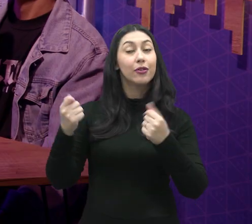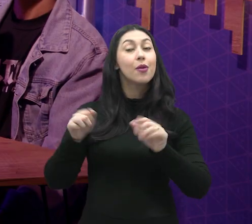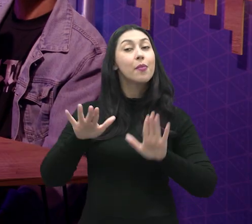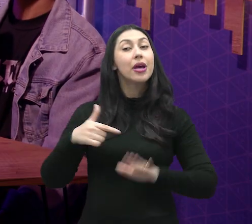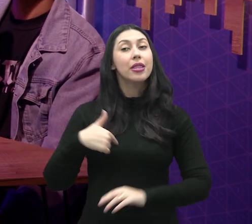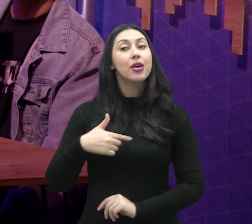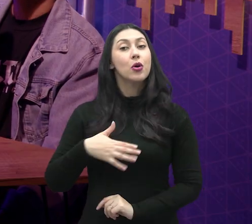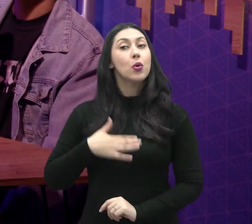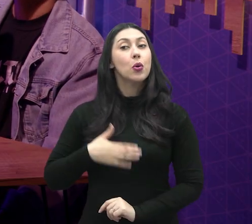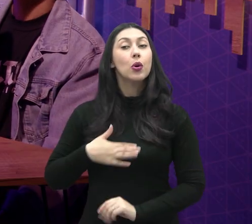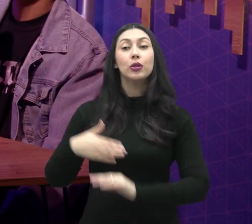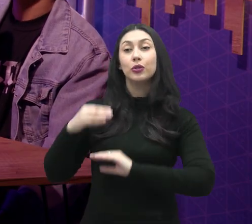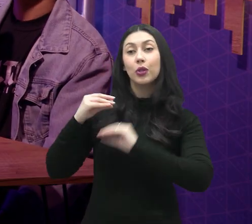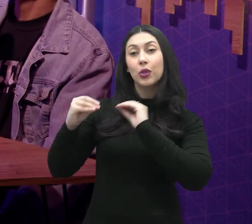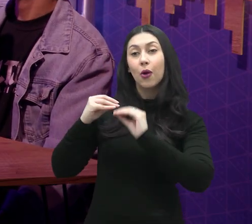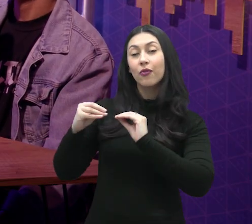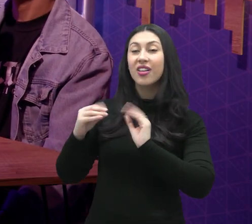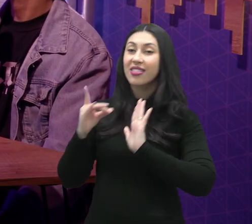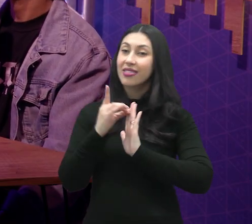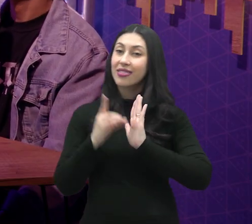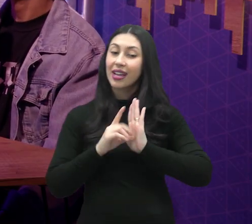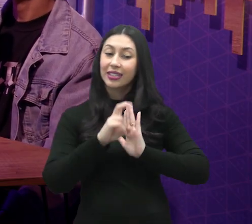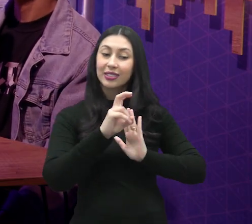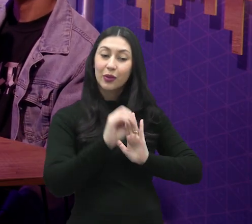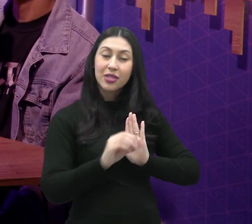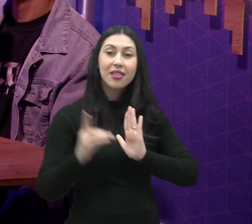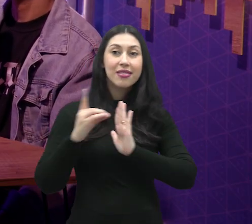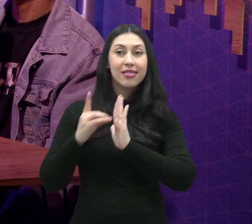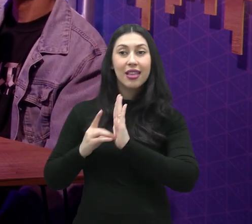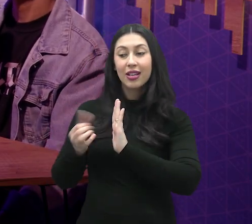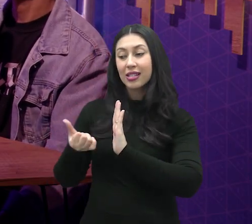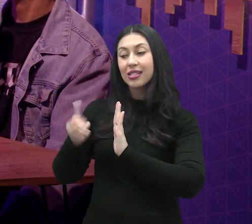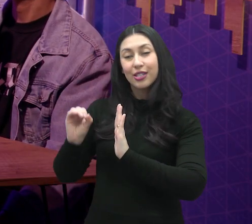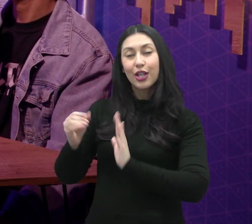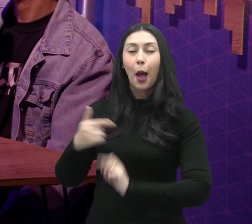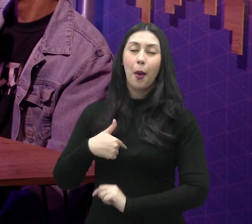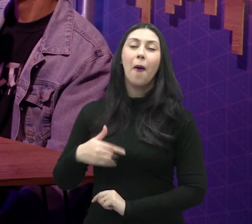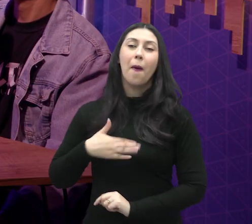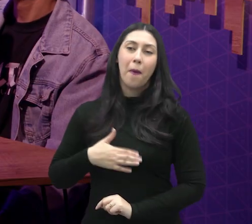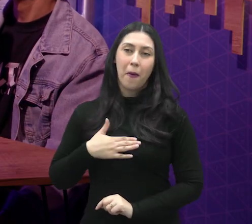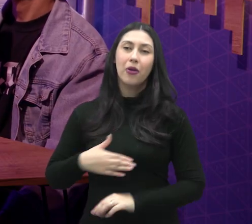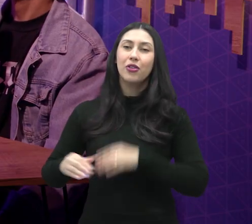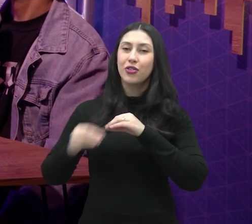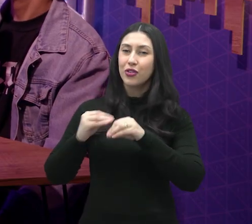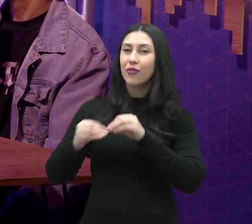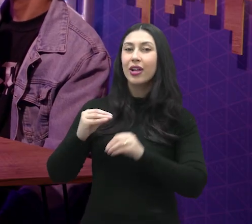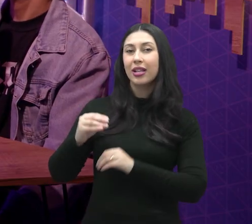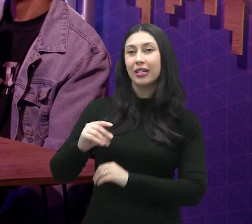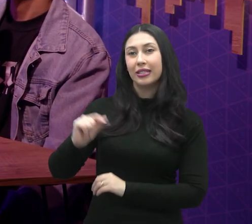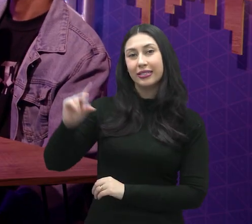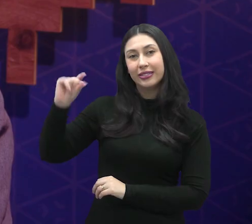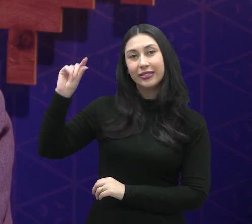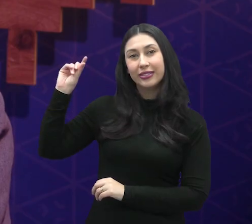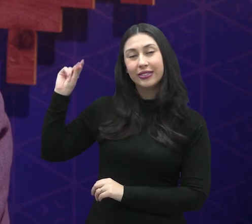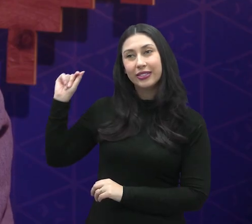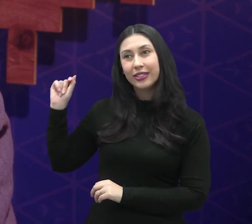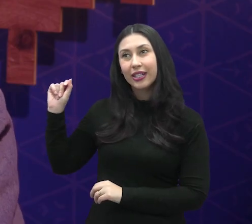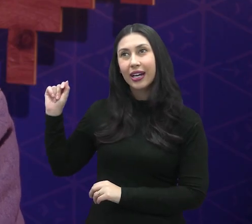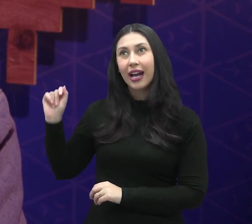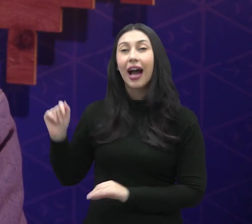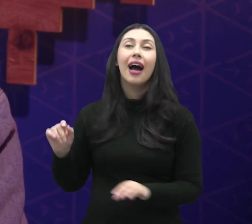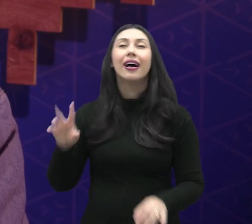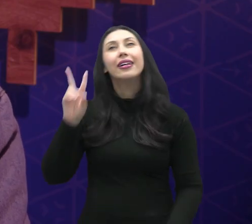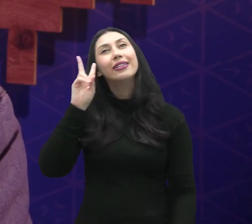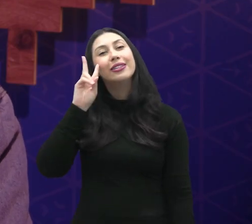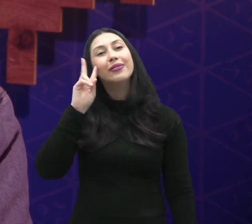sabe? Mas eu gosto, adoro novelas dos anos 50, dos anos 60, eu gosto muito de novelas de época também, eu acho que traz uma coisa bem bonita. Vou deixar aqui